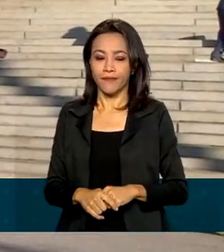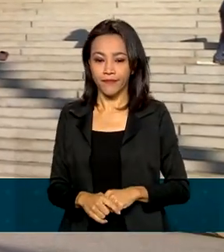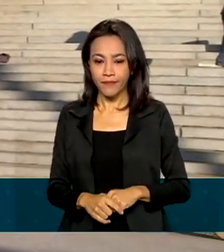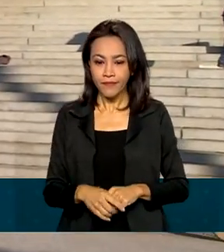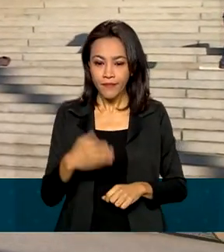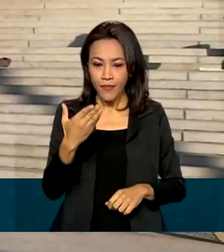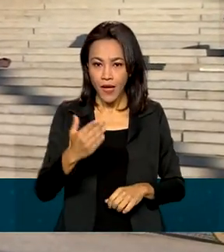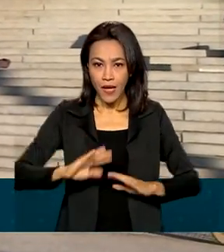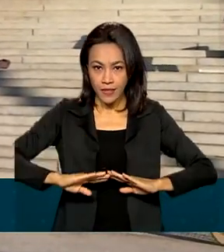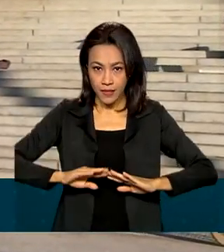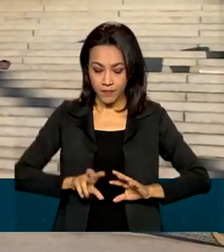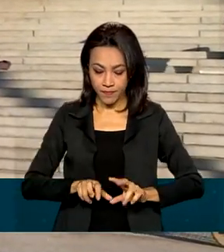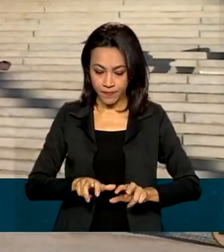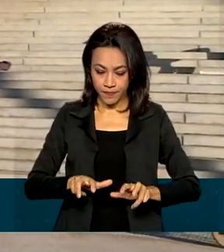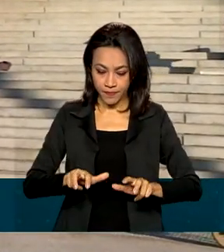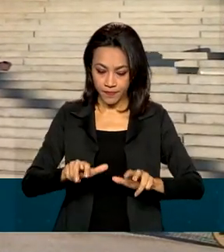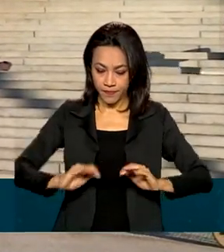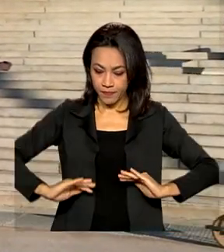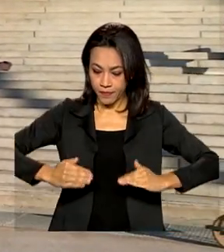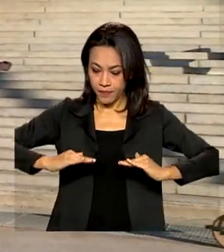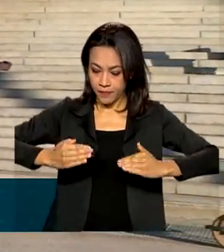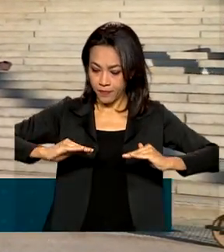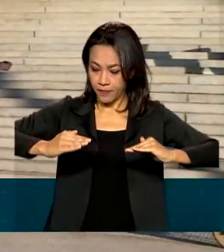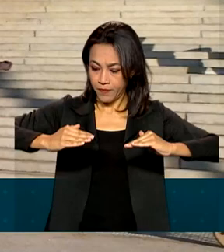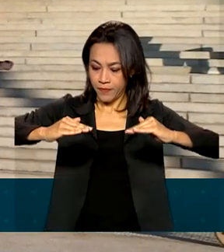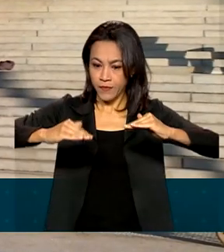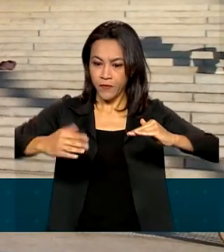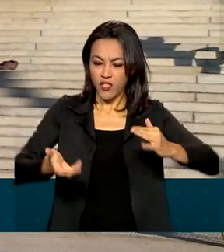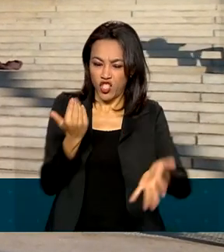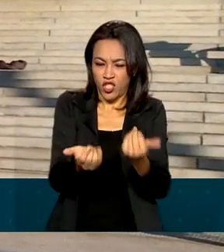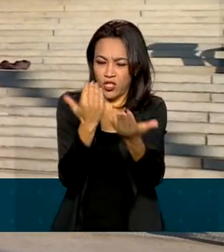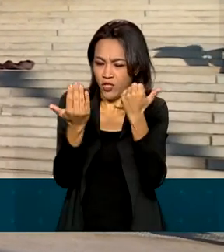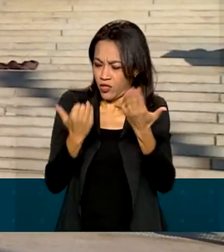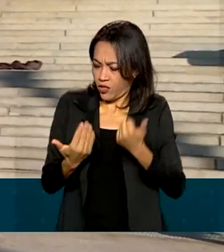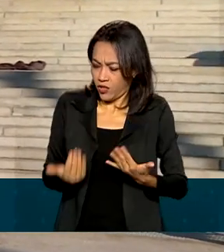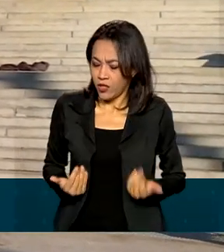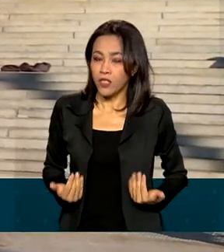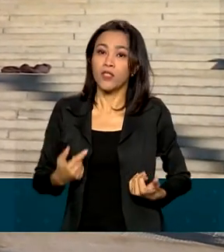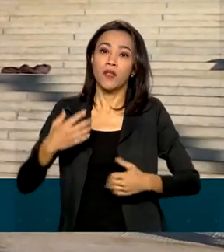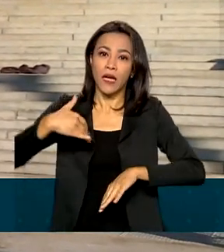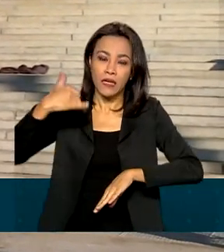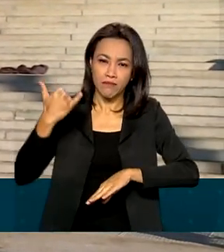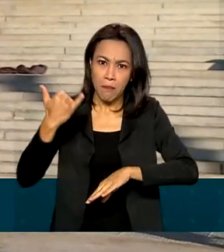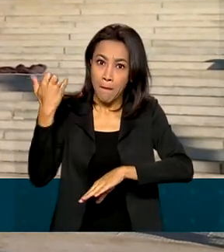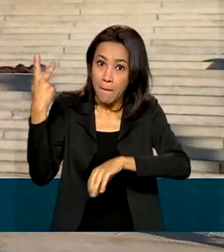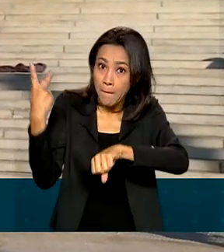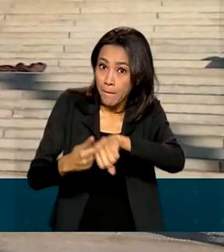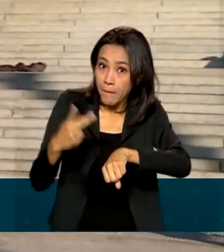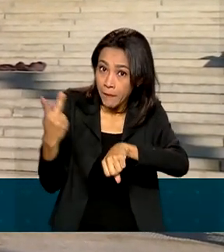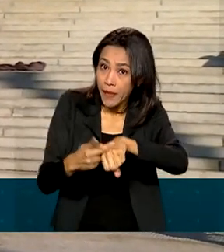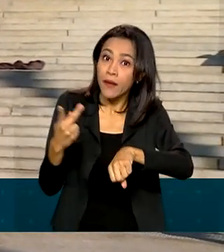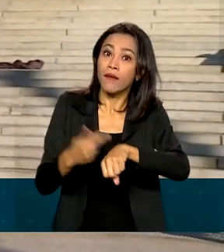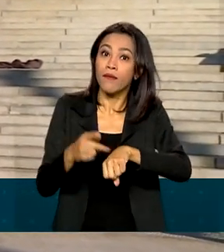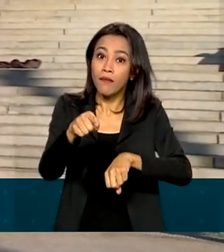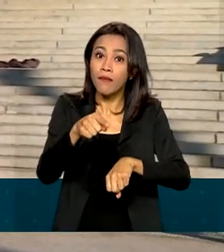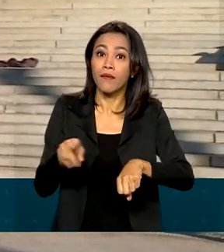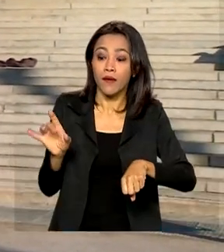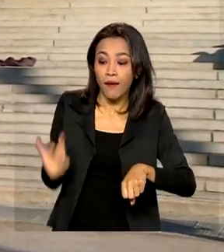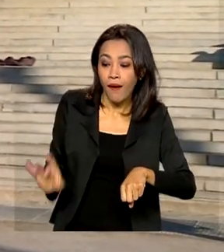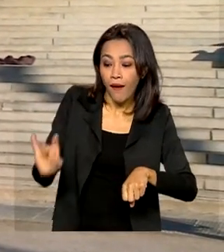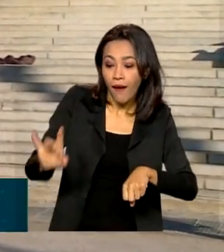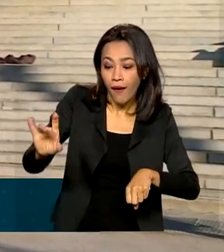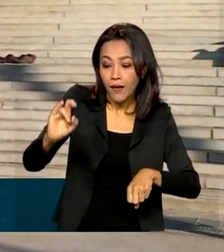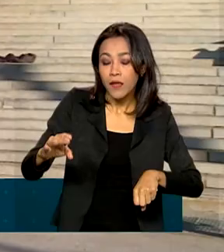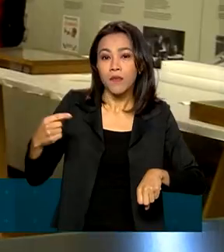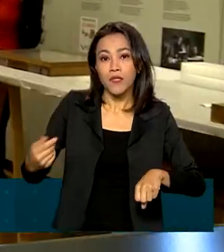Essa escada foi todinha desmontada, degrau por degrau, pedra por pedra. Ela é em granito maciço, foi toda desmontada, onde cada pedra teve que